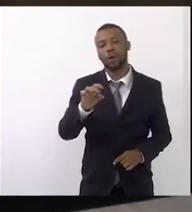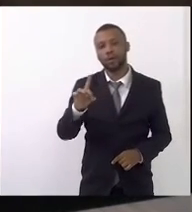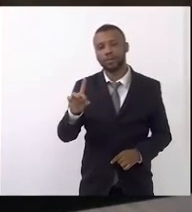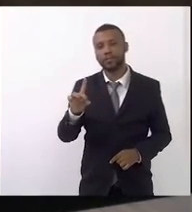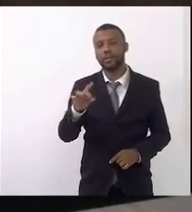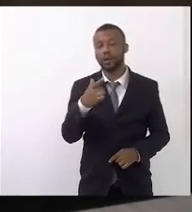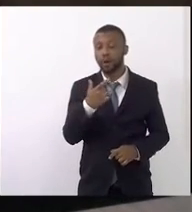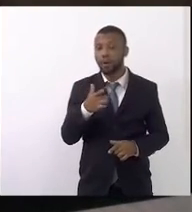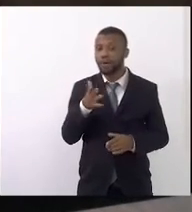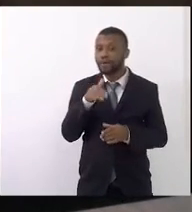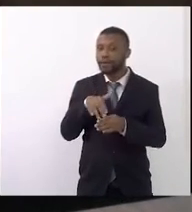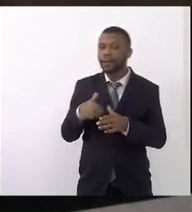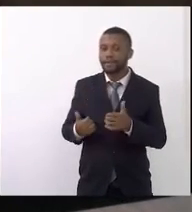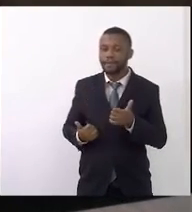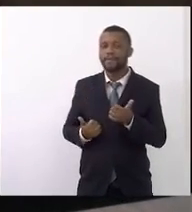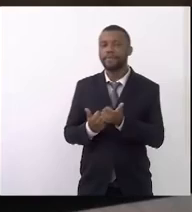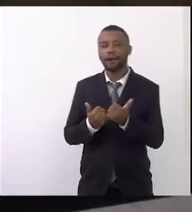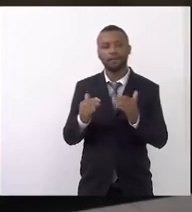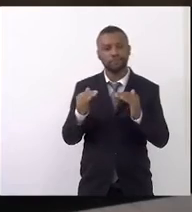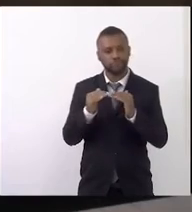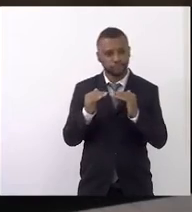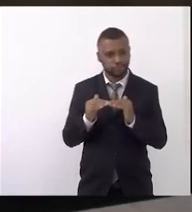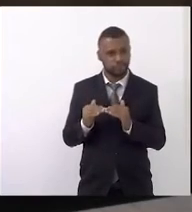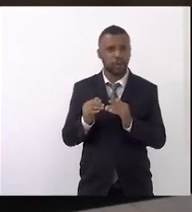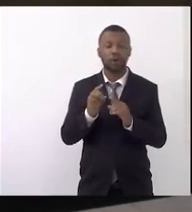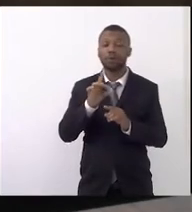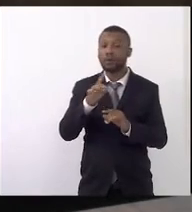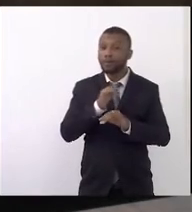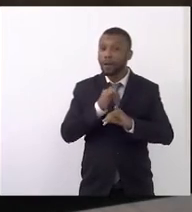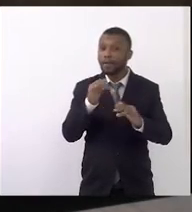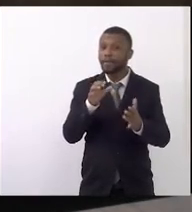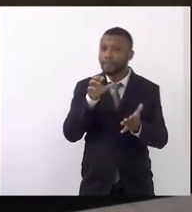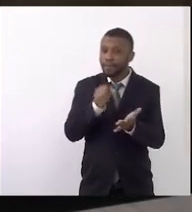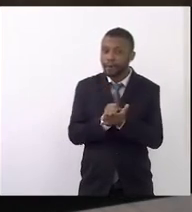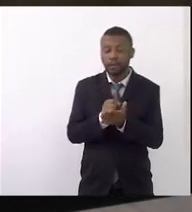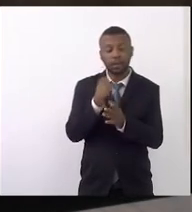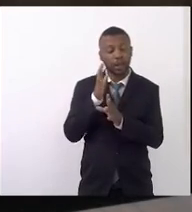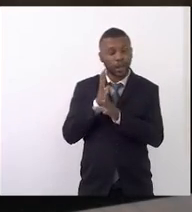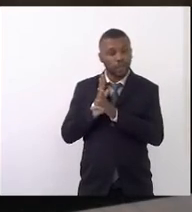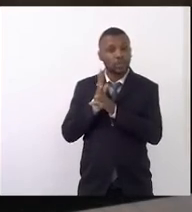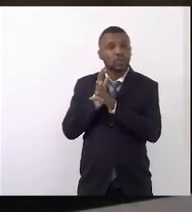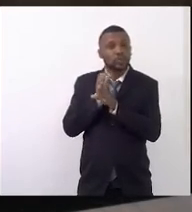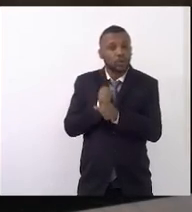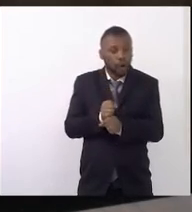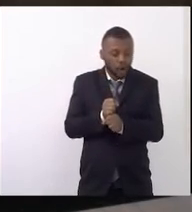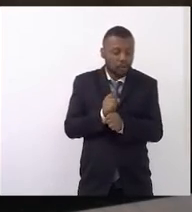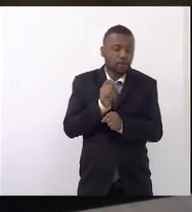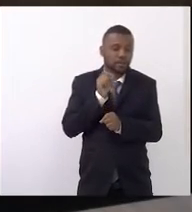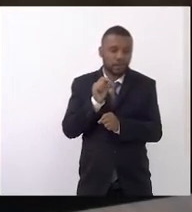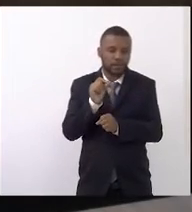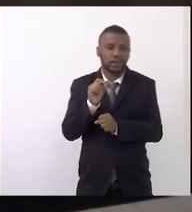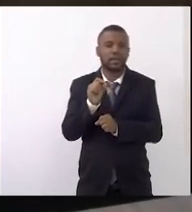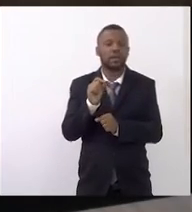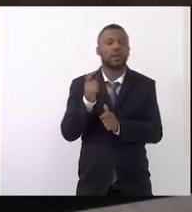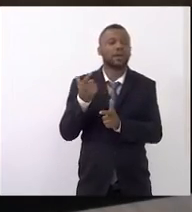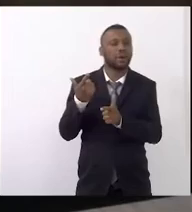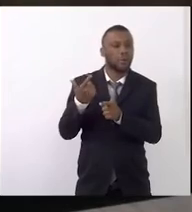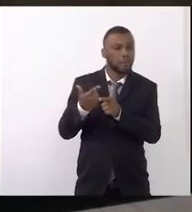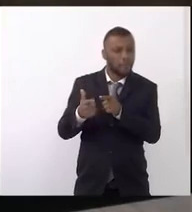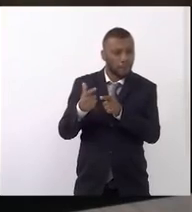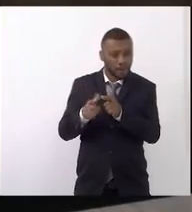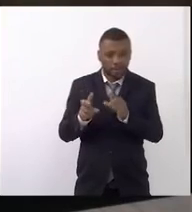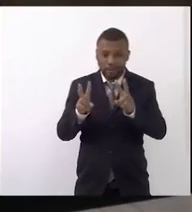votei favorável. Eu só fiz o registro histórico que, na questão da UERJ com